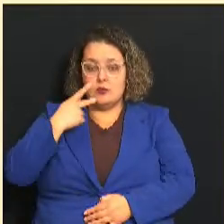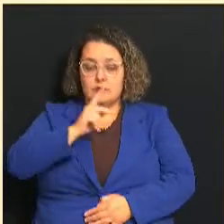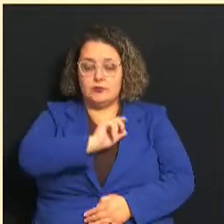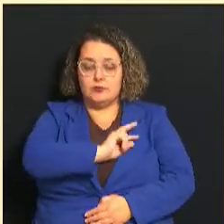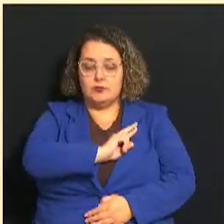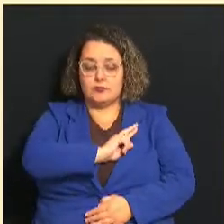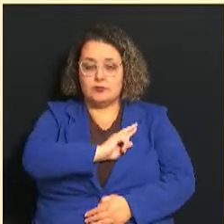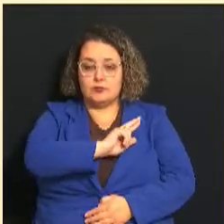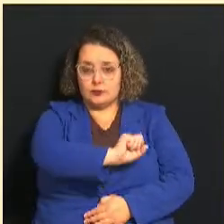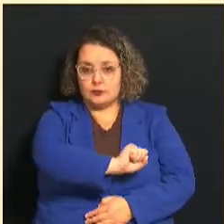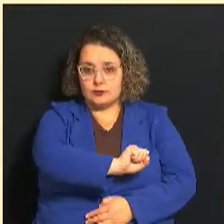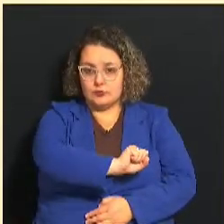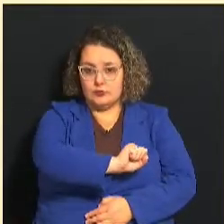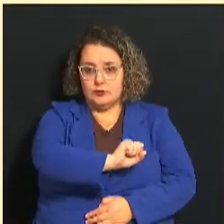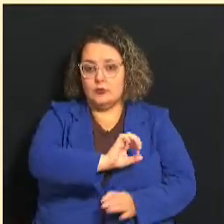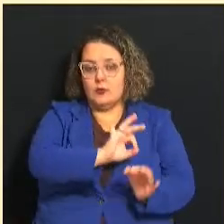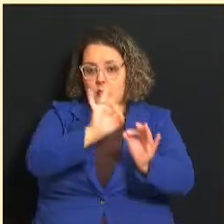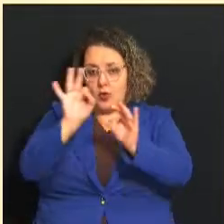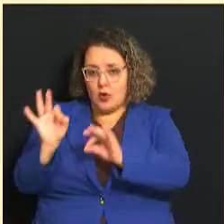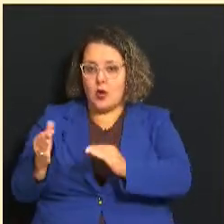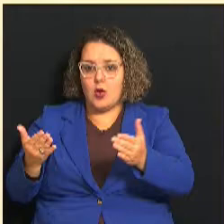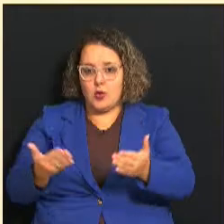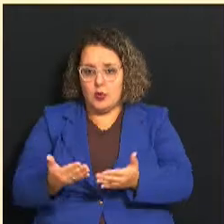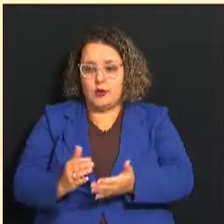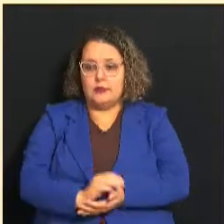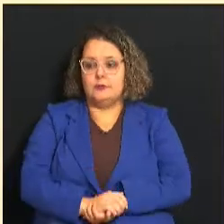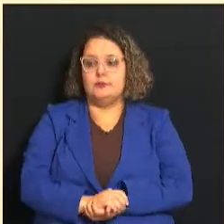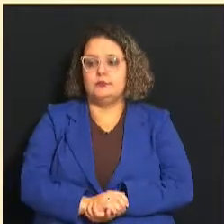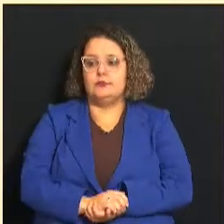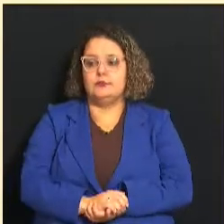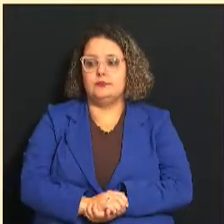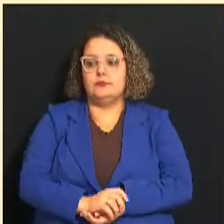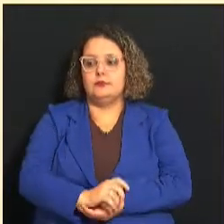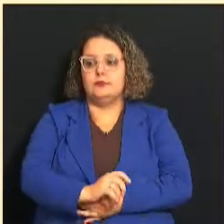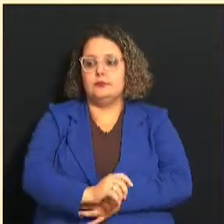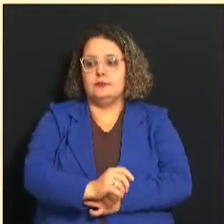Rossini, e vocês passam a acompanhar a partir de agora.